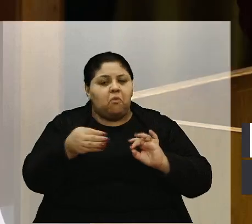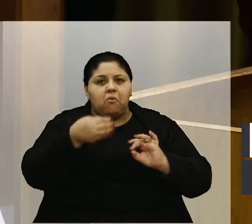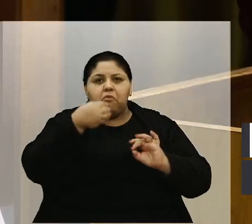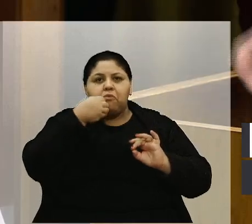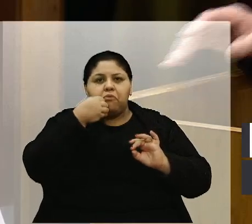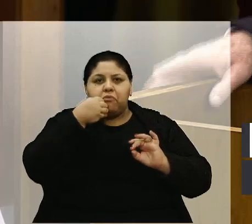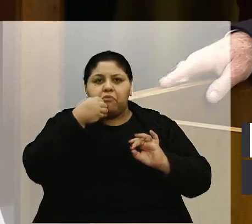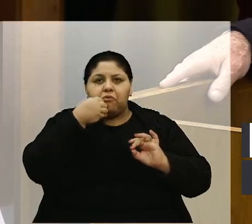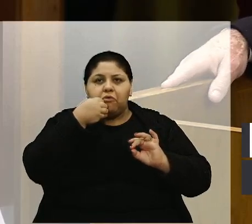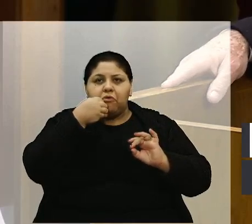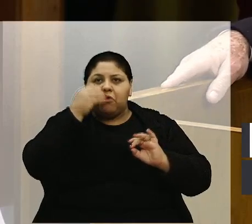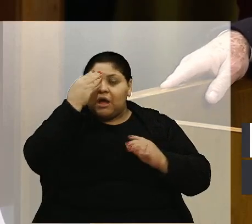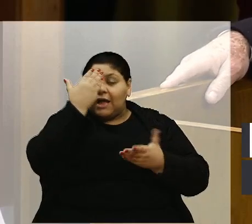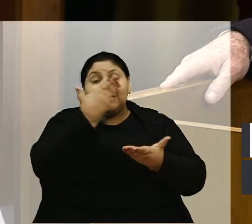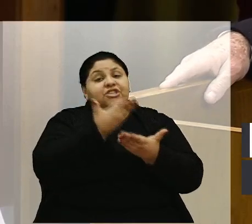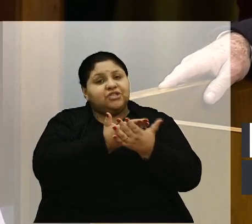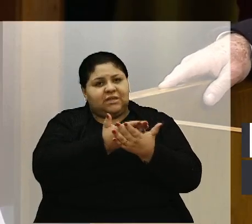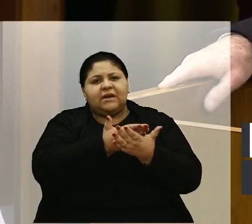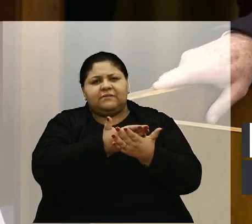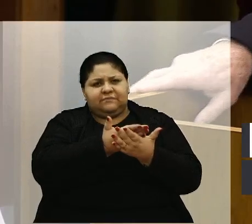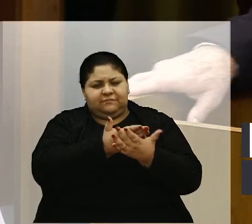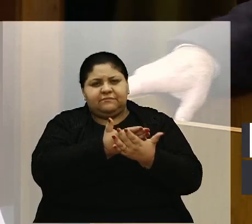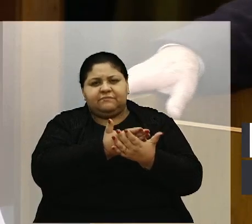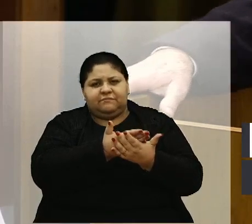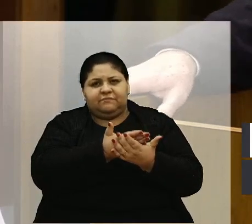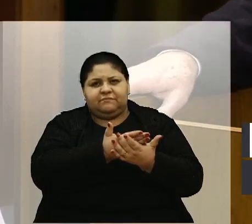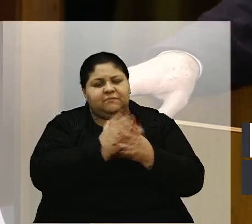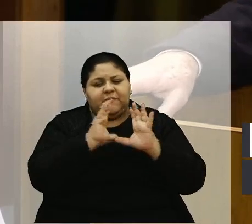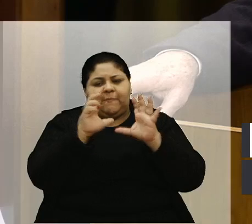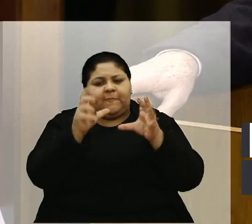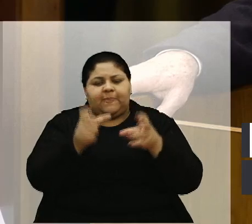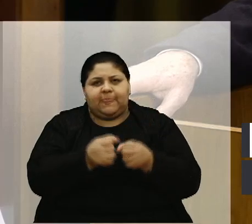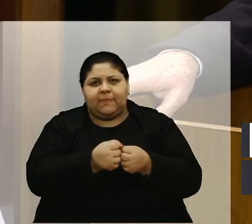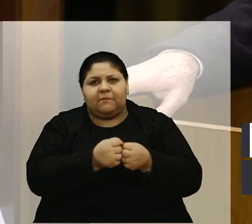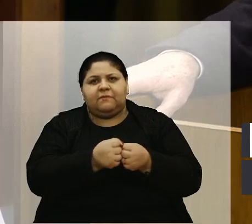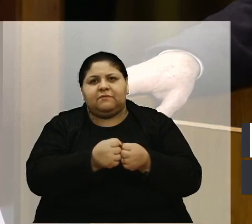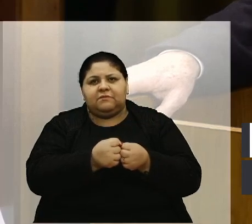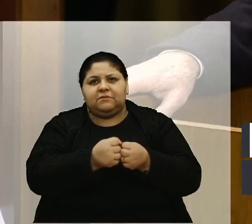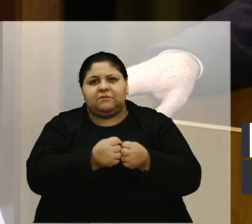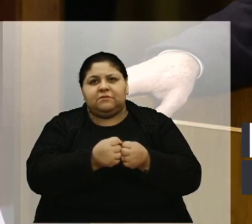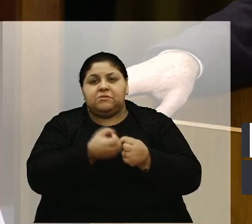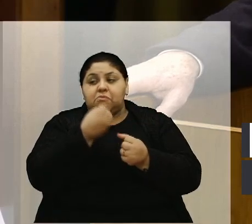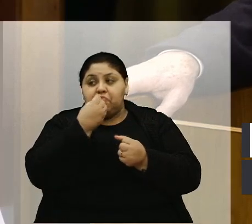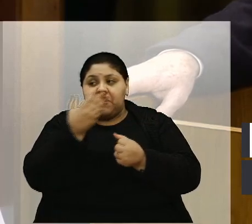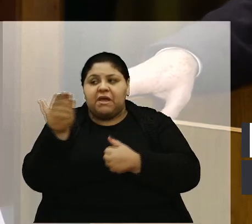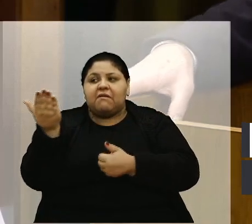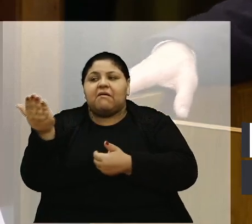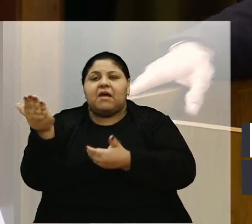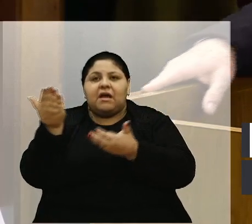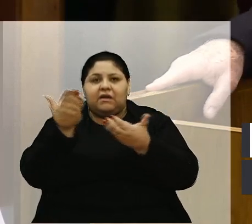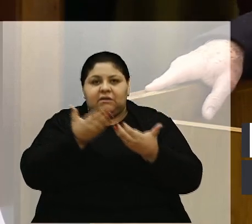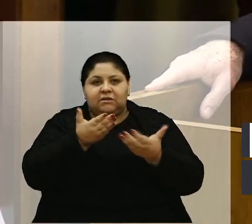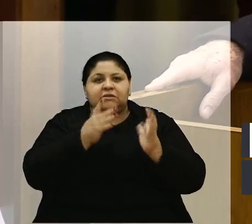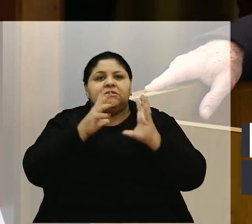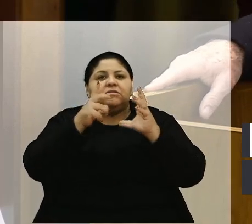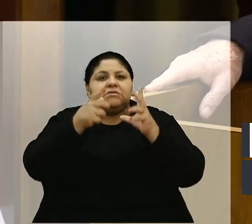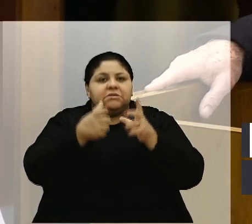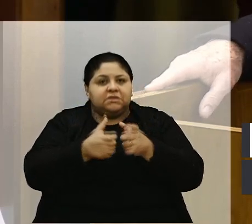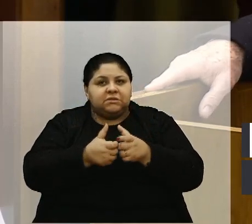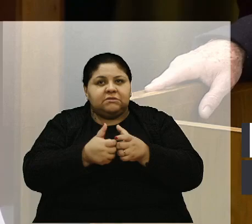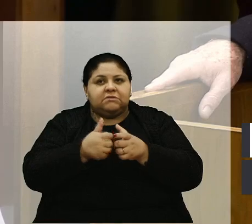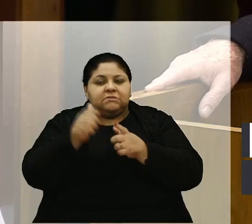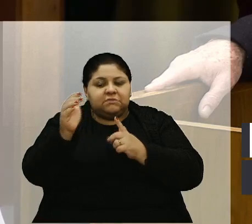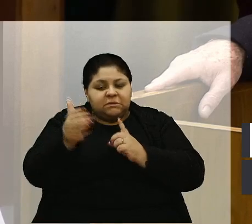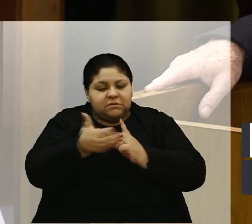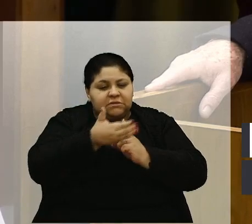a confiança, melhor dizendo, de que todos serão bem atendidos, todos serão bem acolhidos,